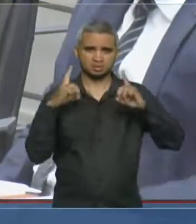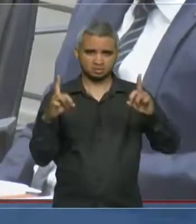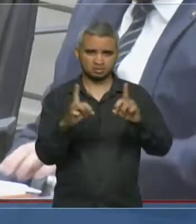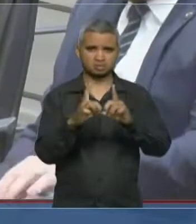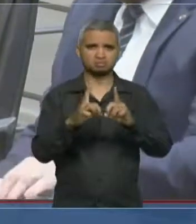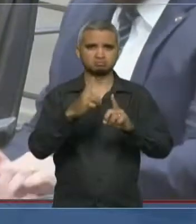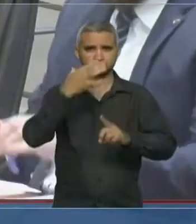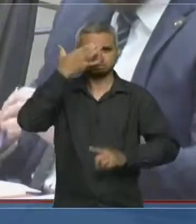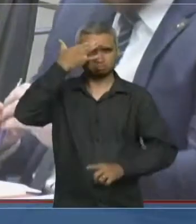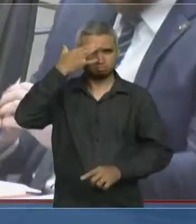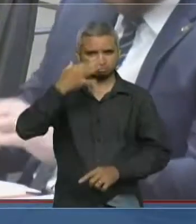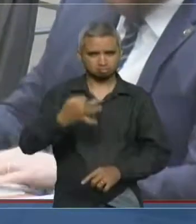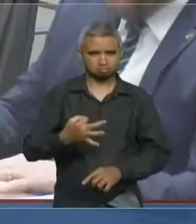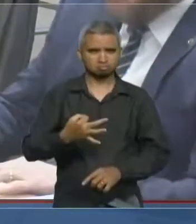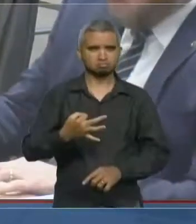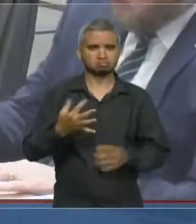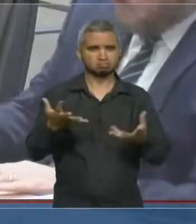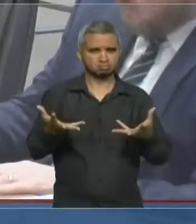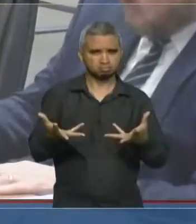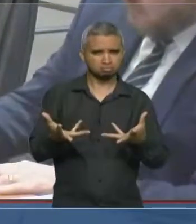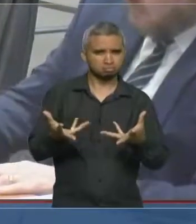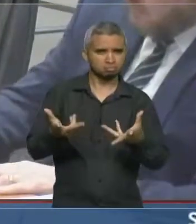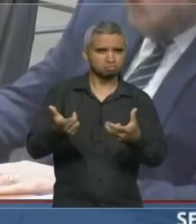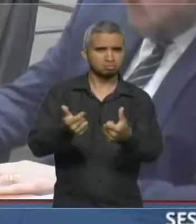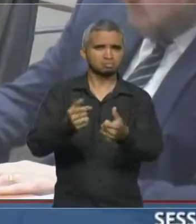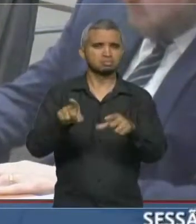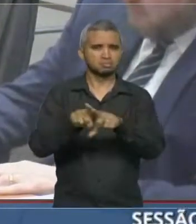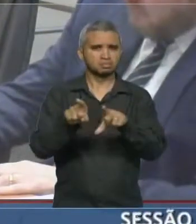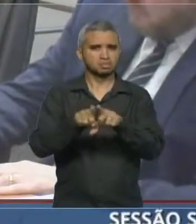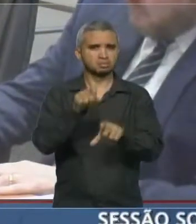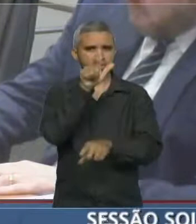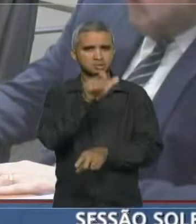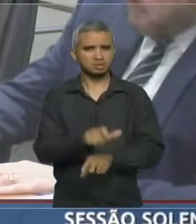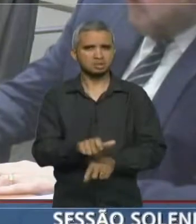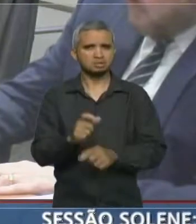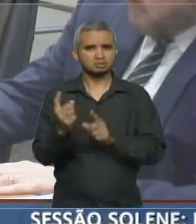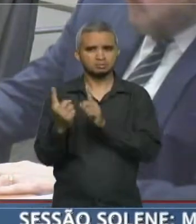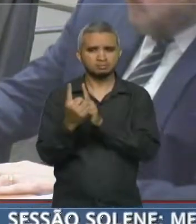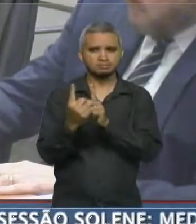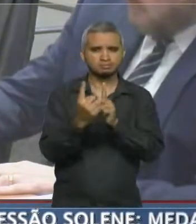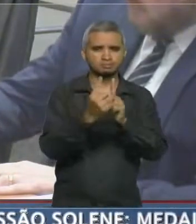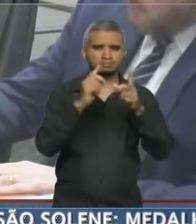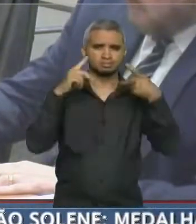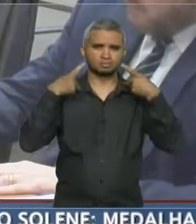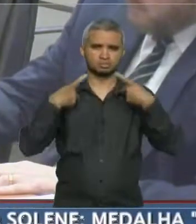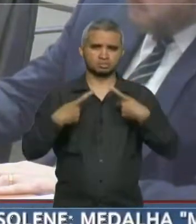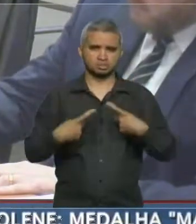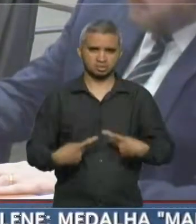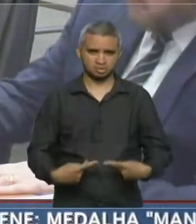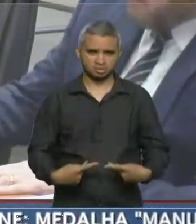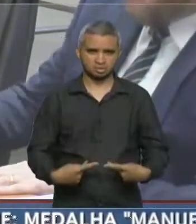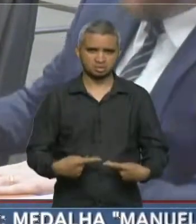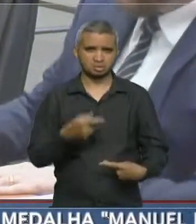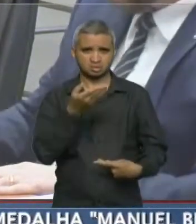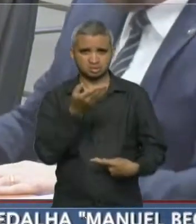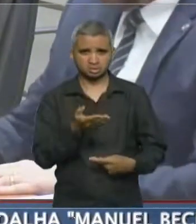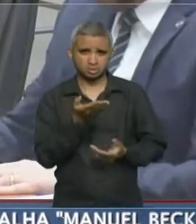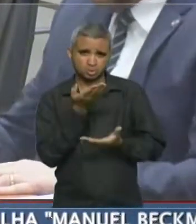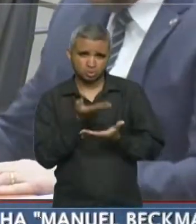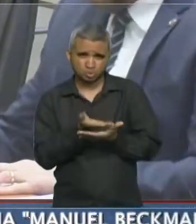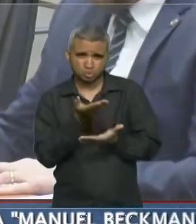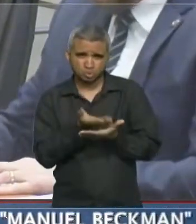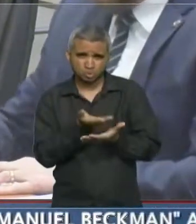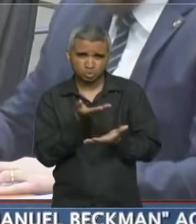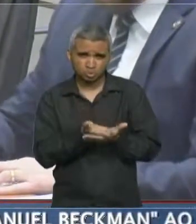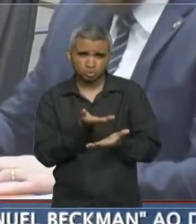não só humano, não só estudioso, não só dedicado,